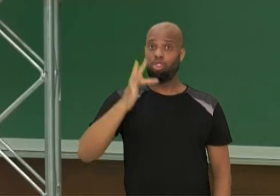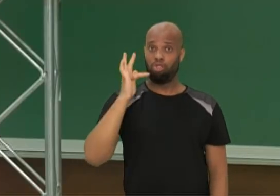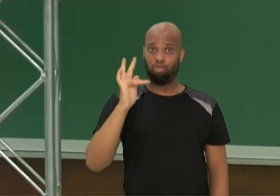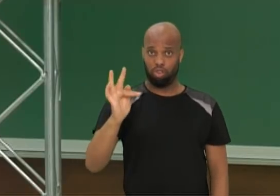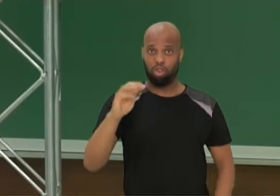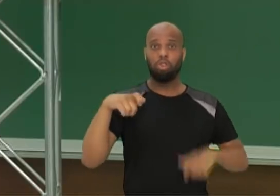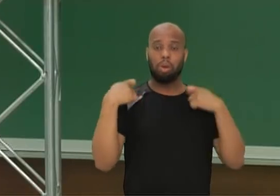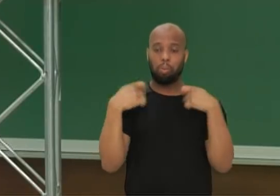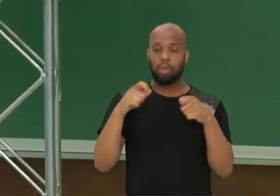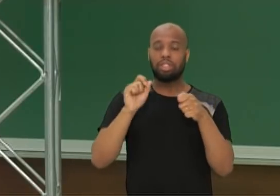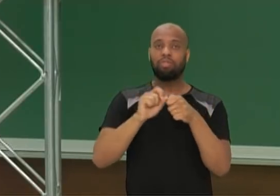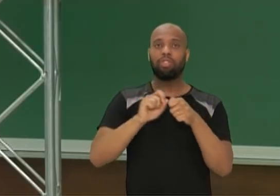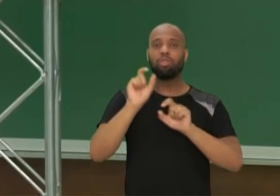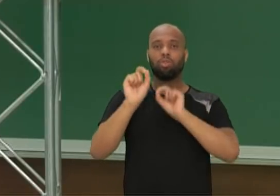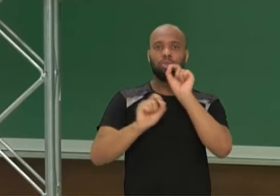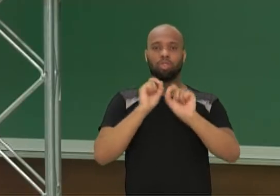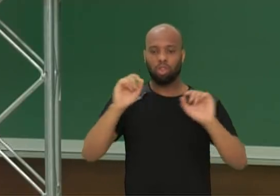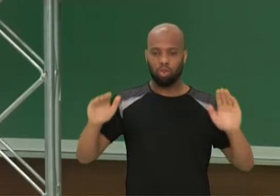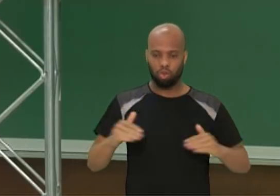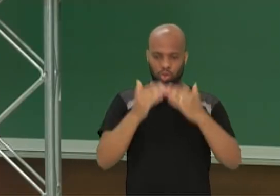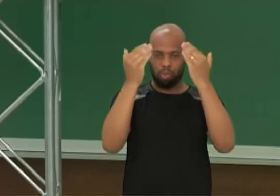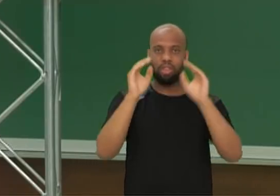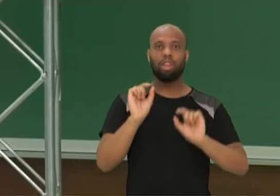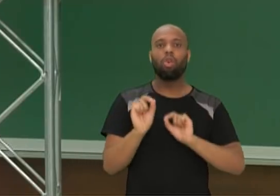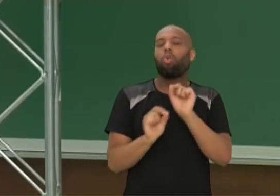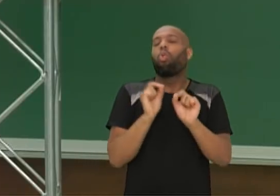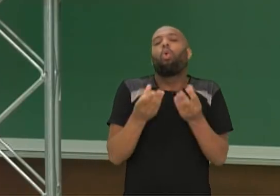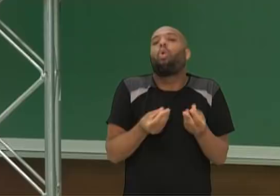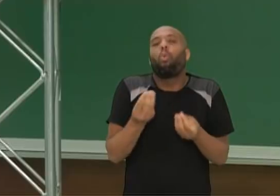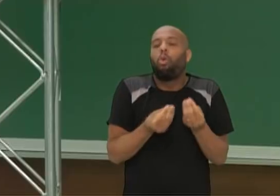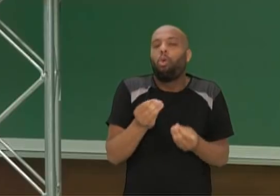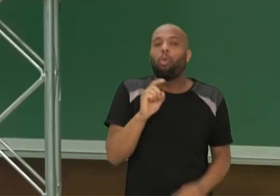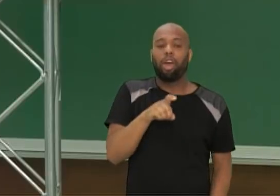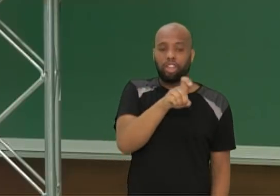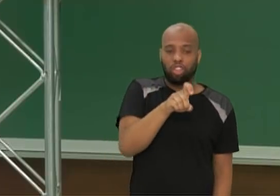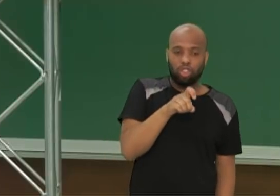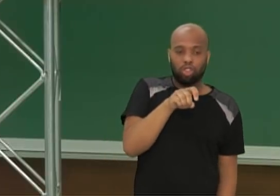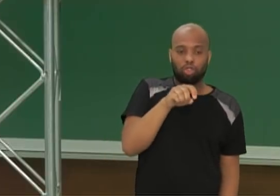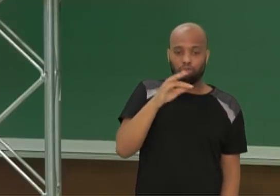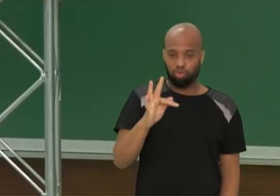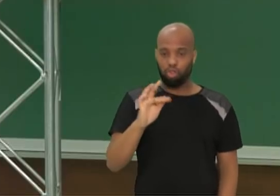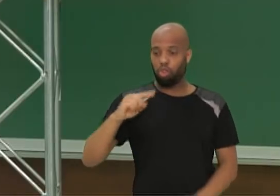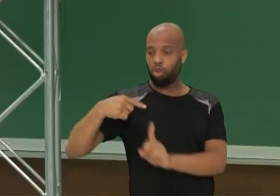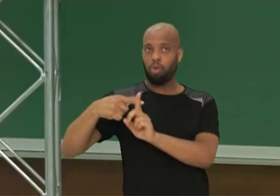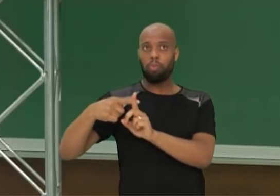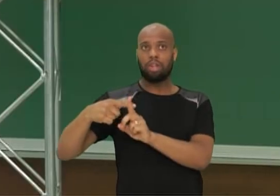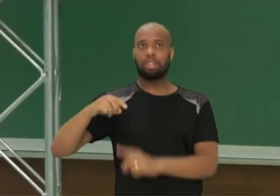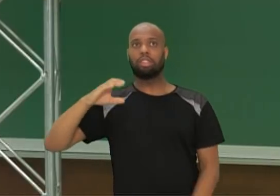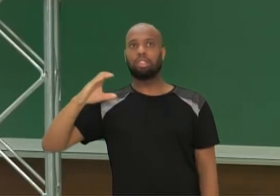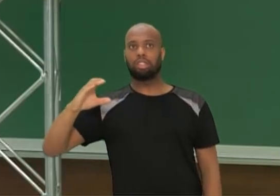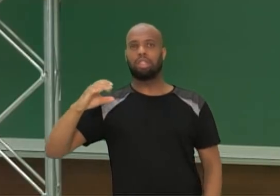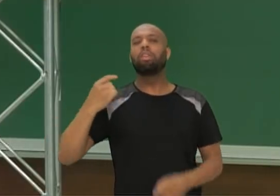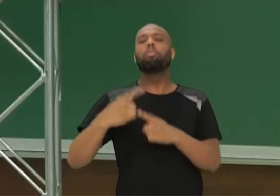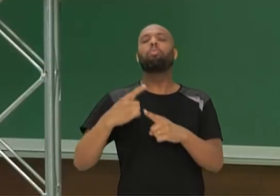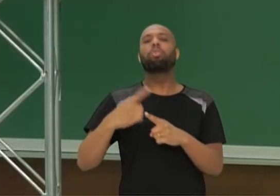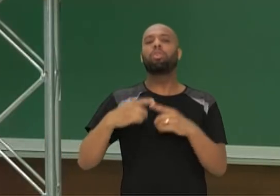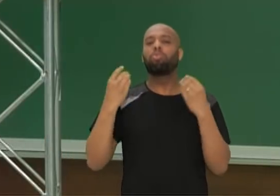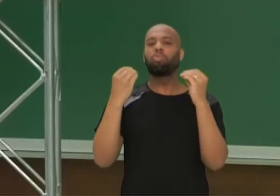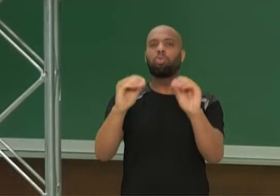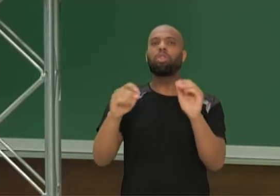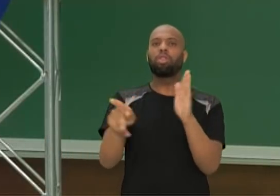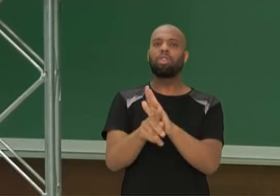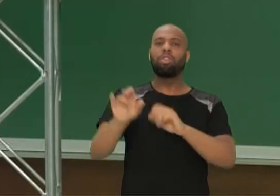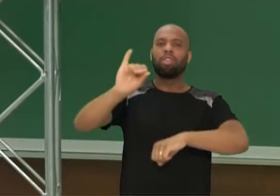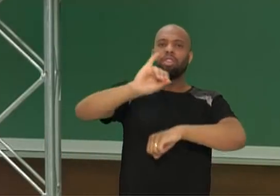que fazer essa compensação, então vai ser x do foco mais o c. Por quê? Porque aqui eu coloquei o eixo de